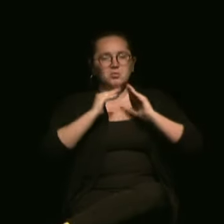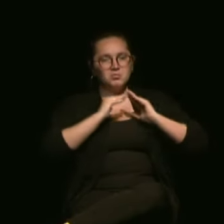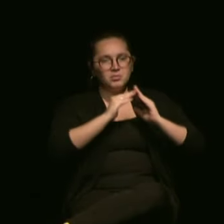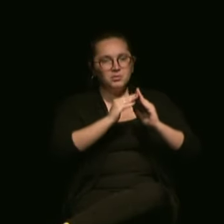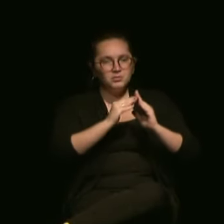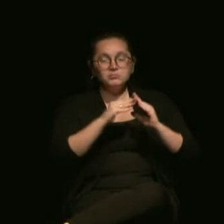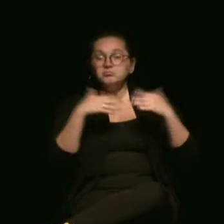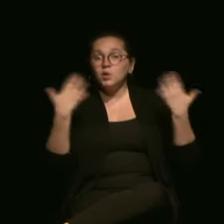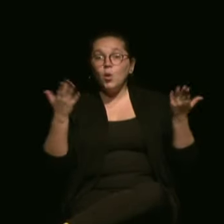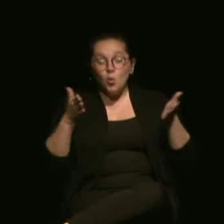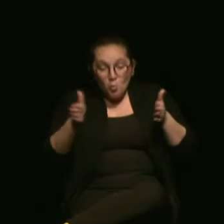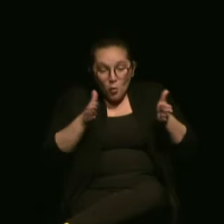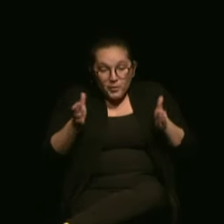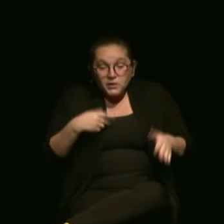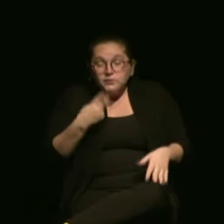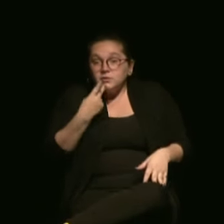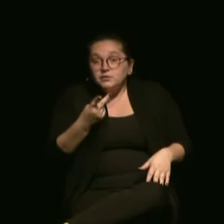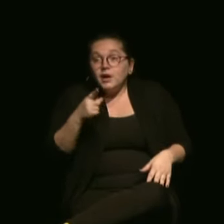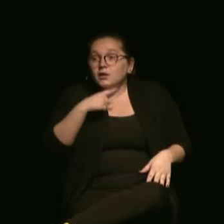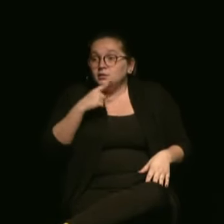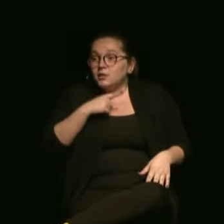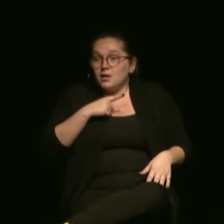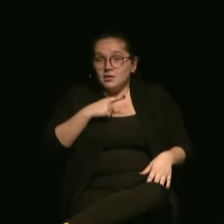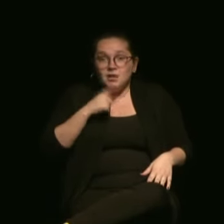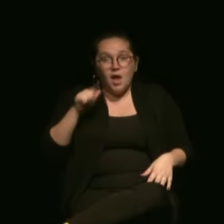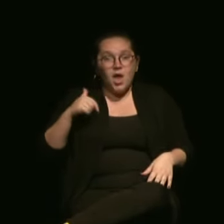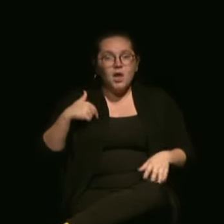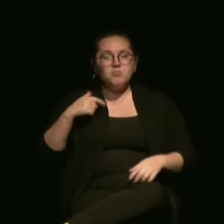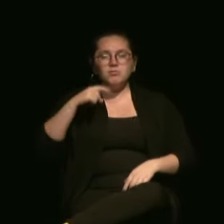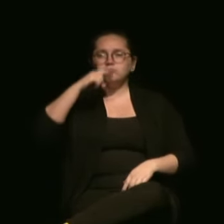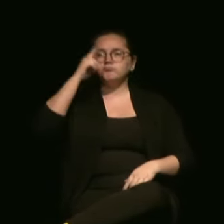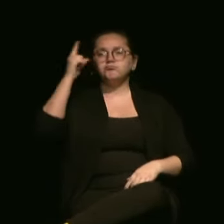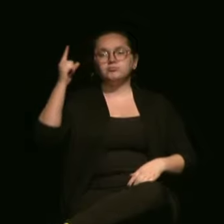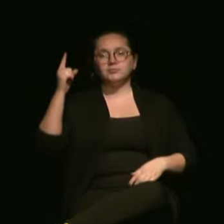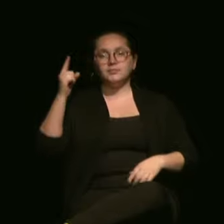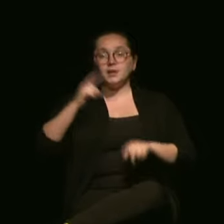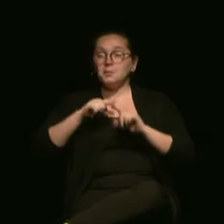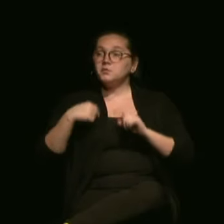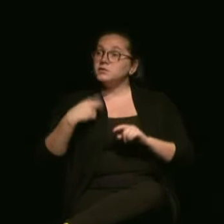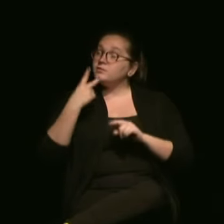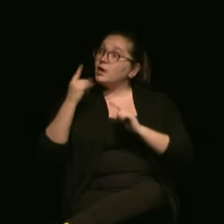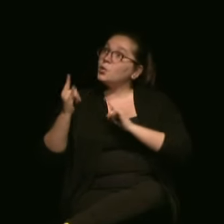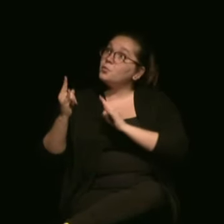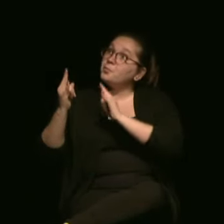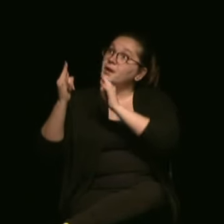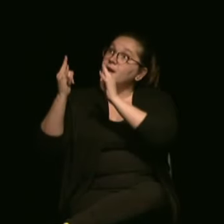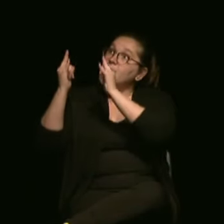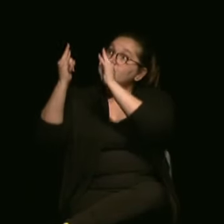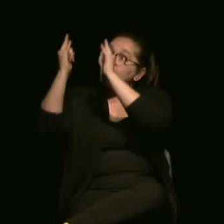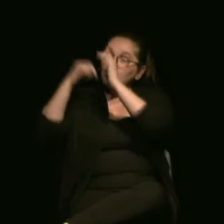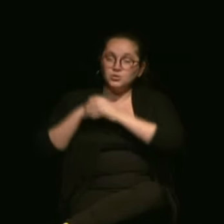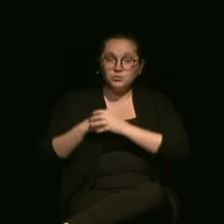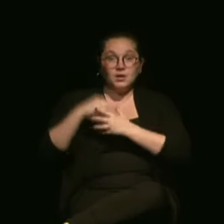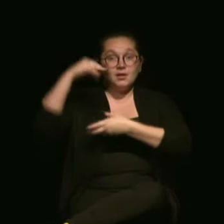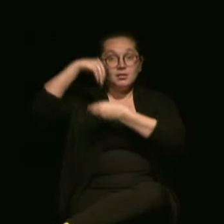média de Copacabana? Nunca, é de uma arrogância extraordinária. Então você define que é um prédio. E nesse prédio, pessoas, aquelas que queiram falar com